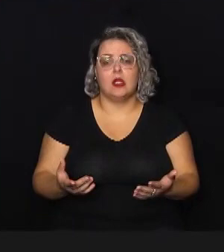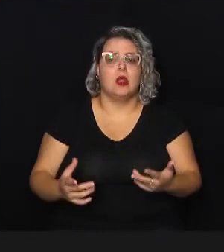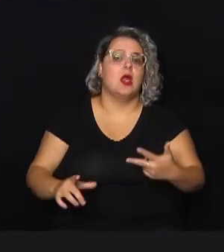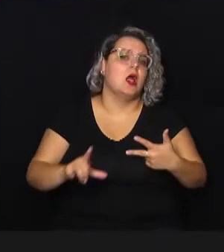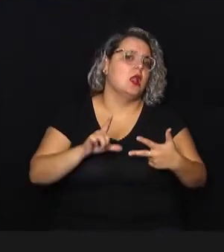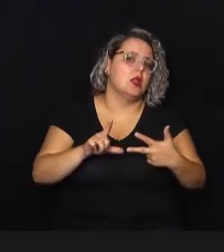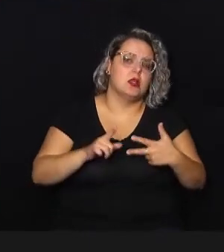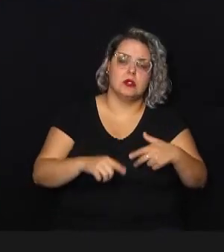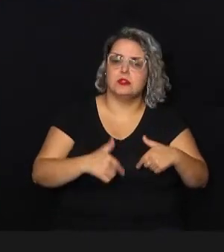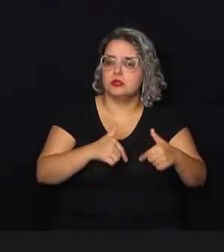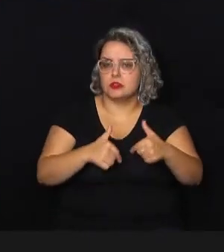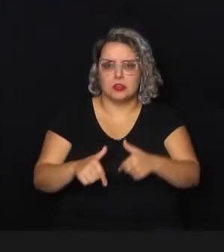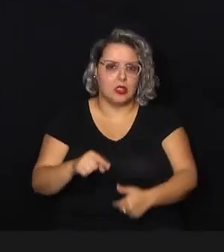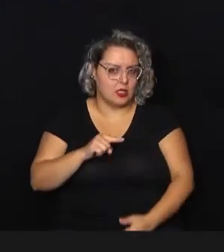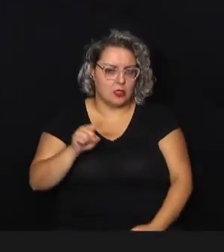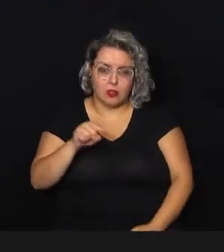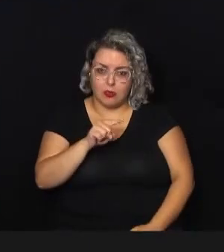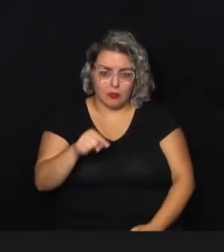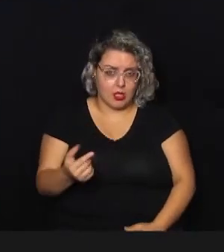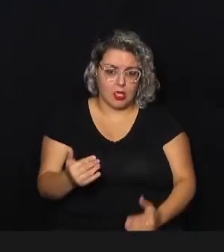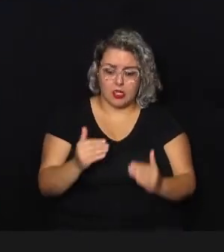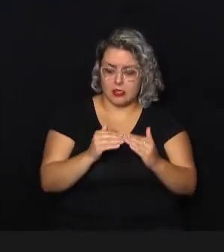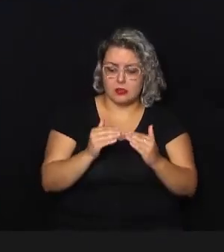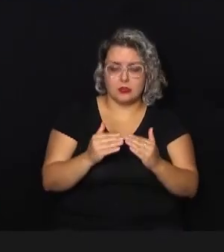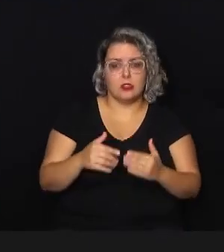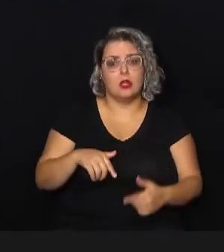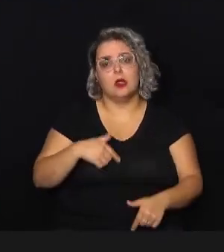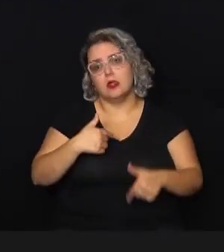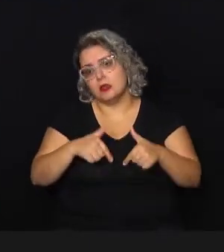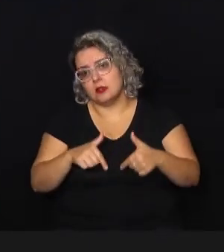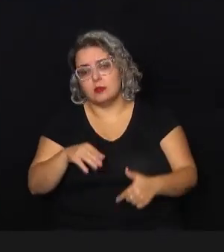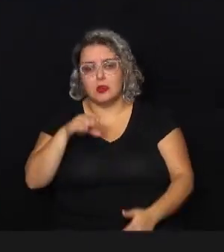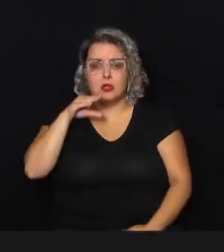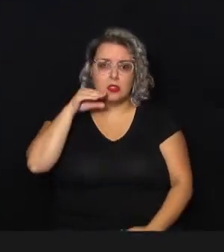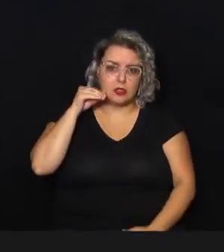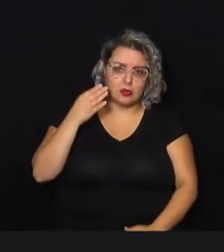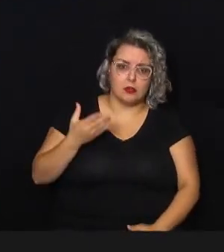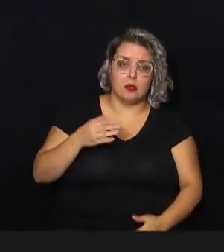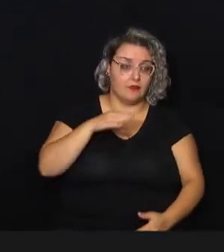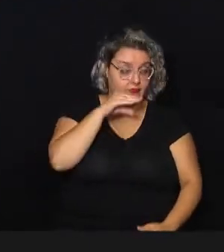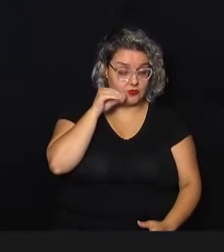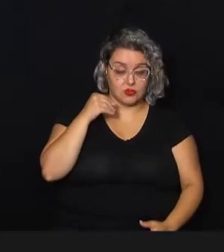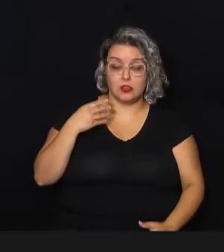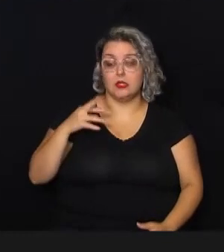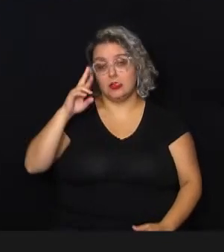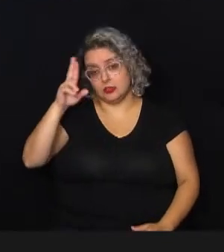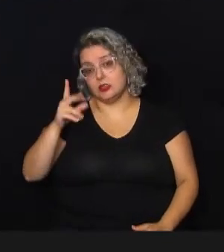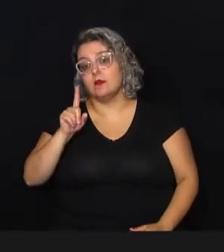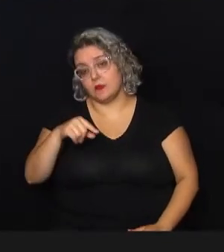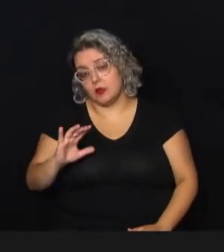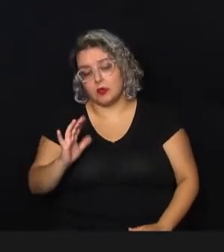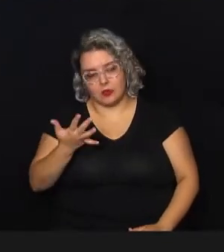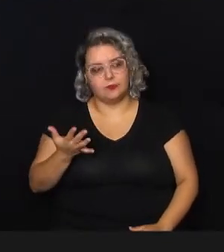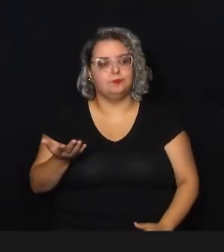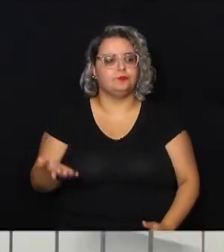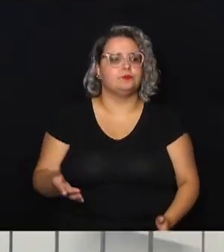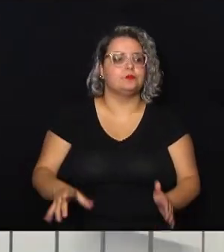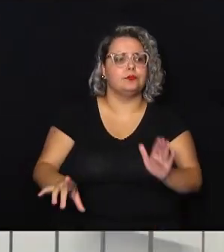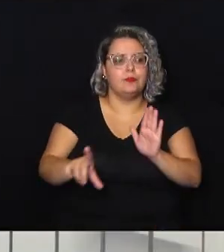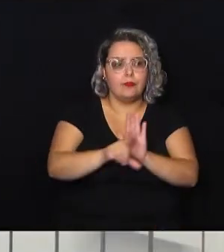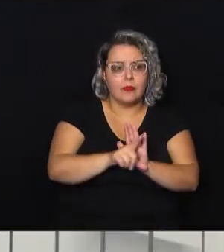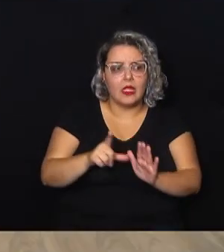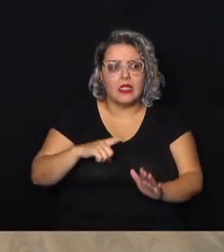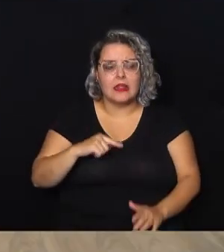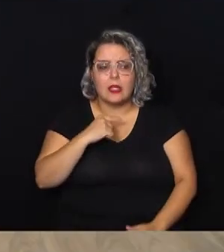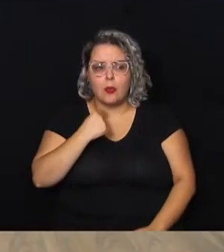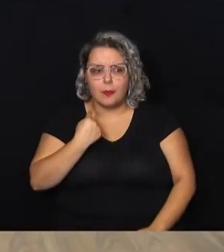não veda esse tipo de negociação entre o trabalhador e o empregado, e é isso que acontece. Pela lei existe um prazo,